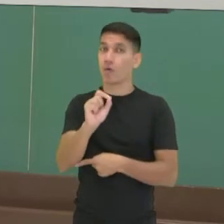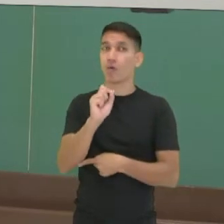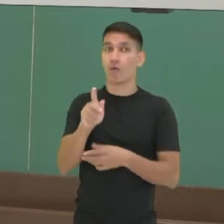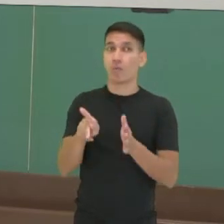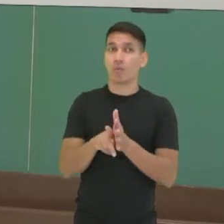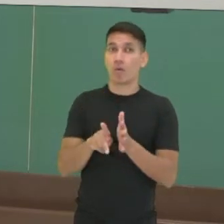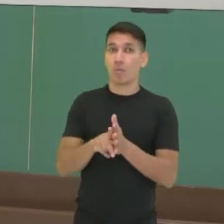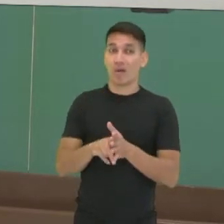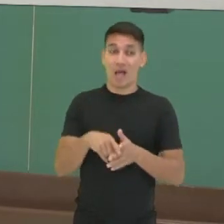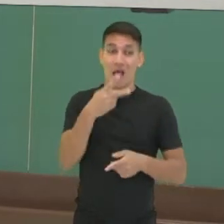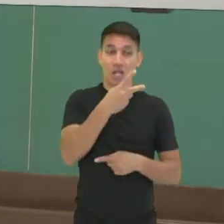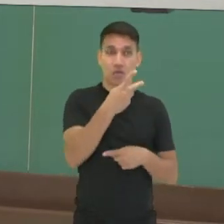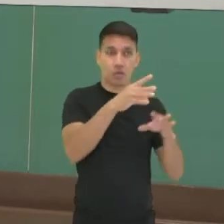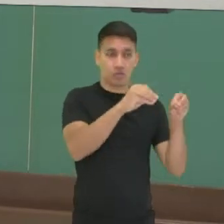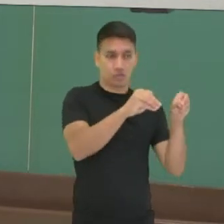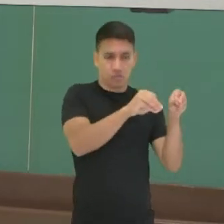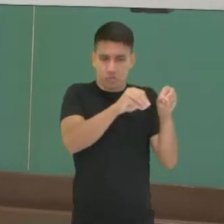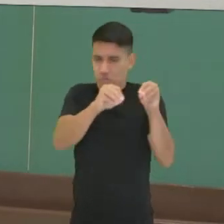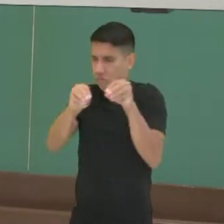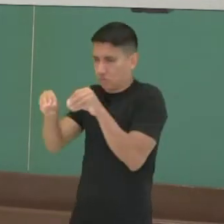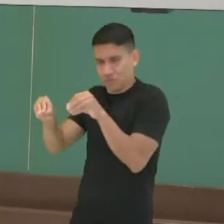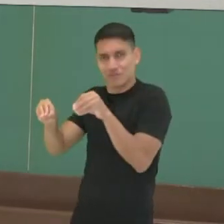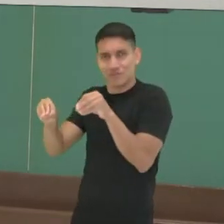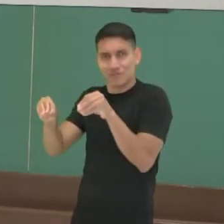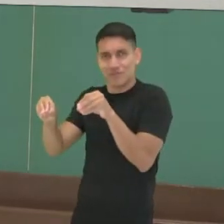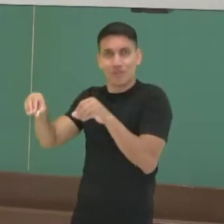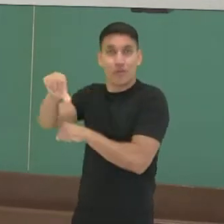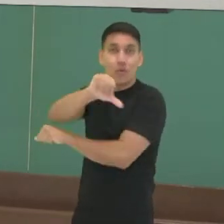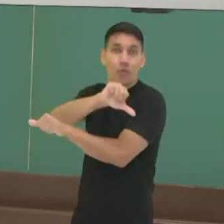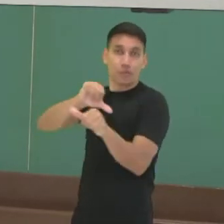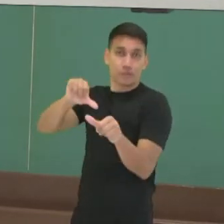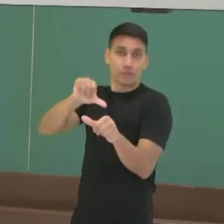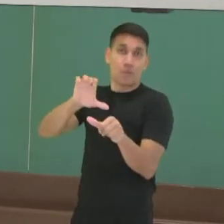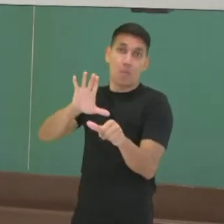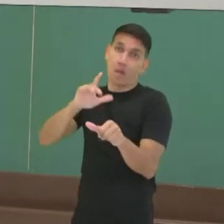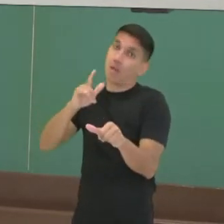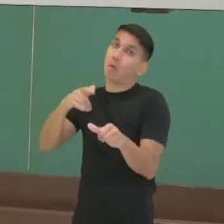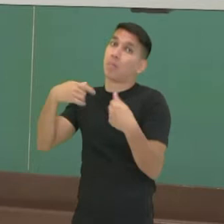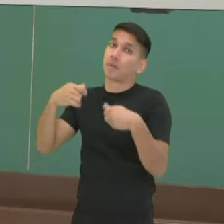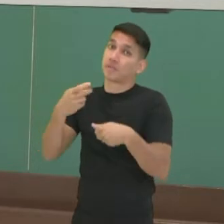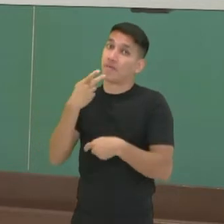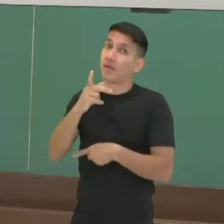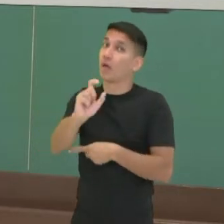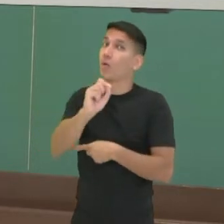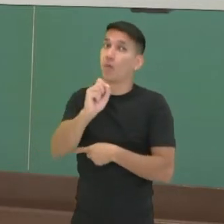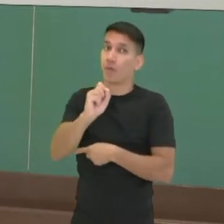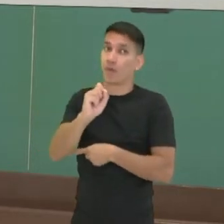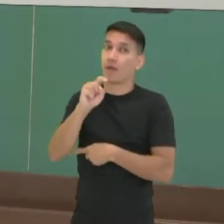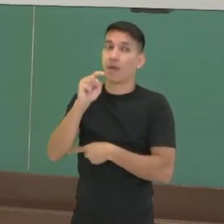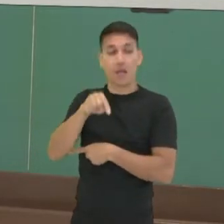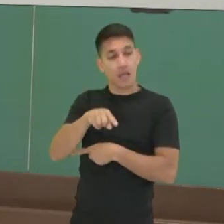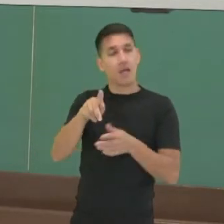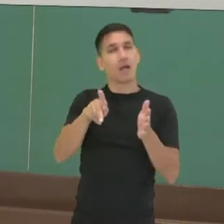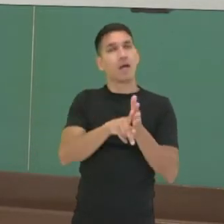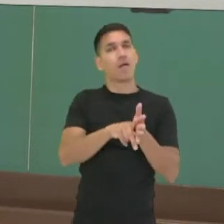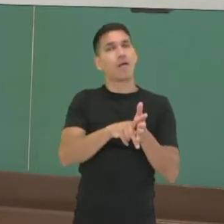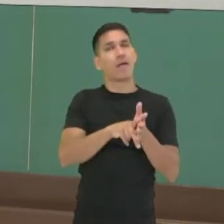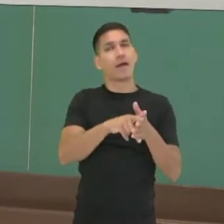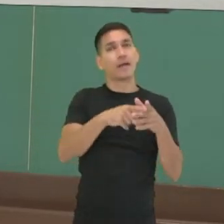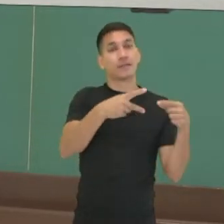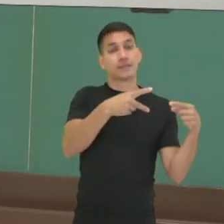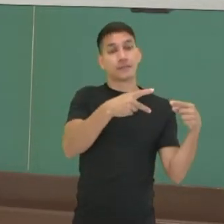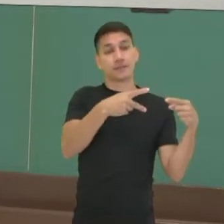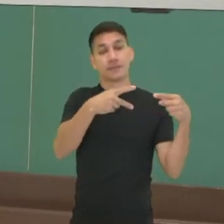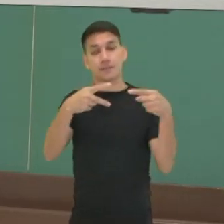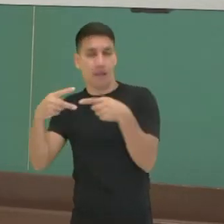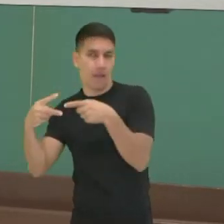a figura 2 e transladado no lugar da figura 1? Só que eu teria que ter dito para vocês, indicando com uma seta que eu estou